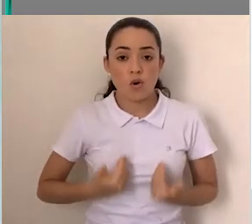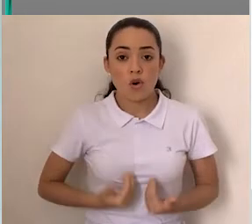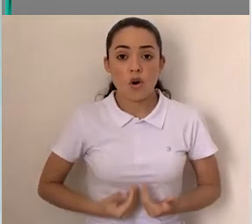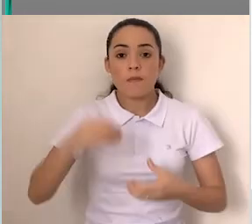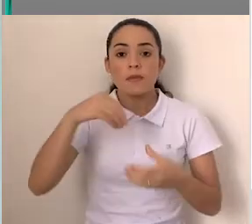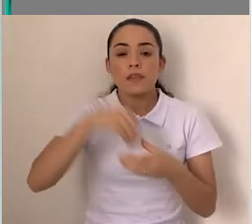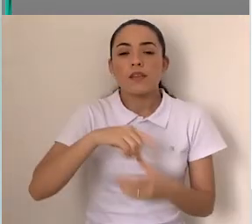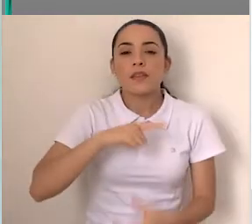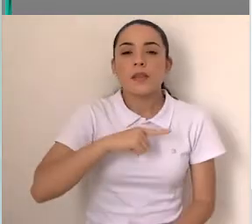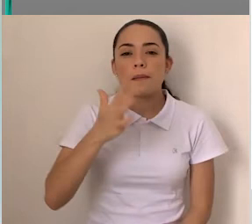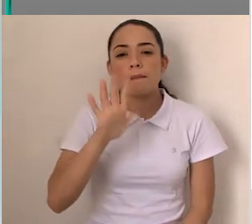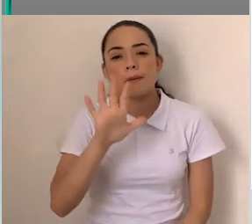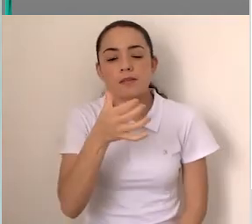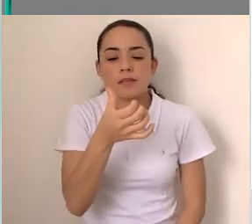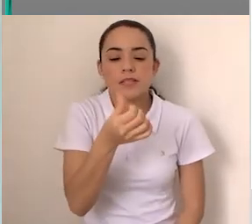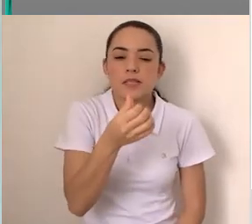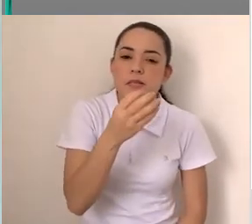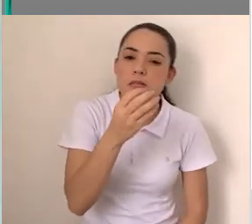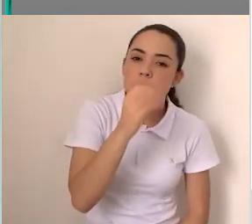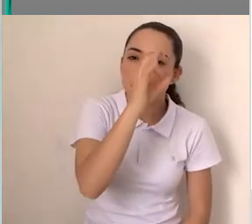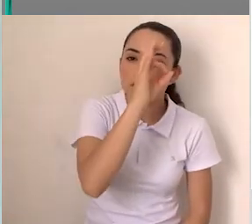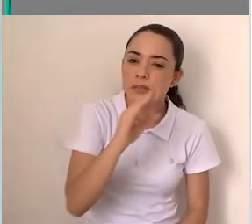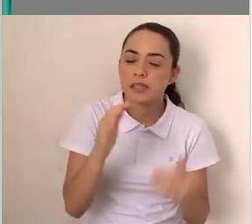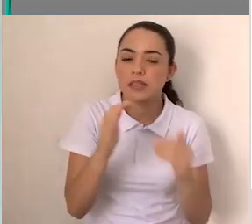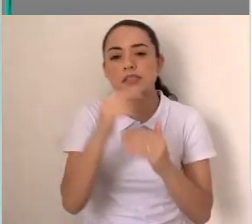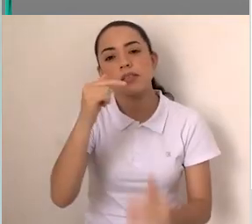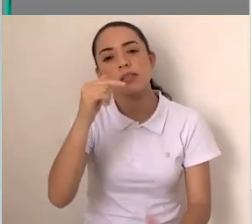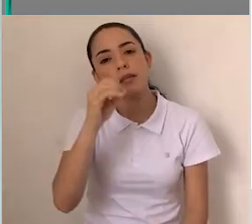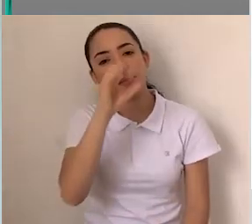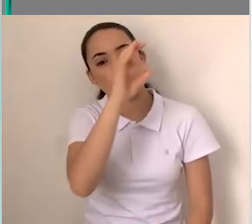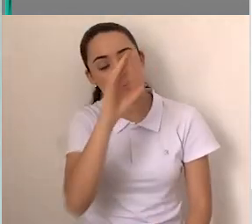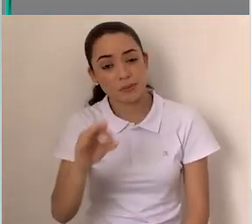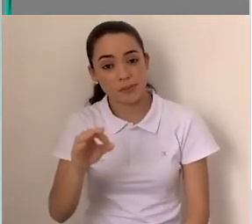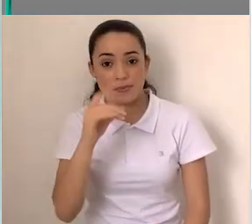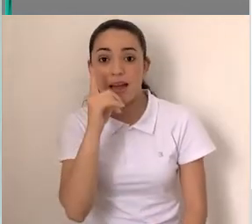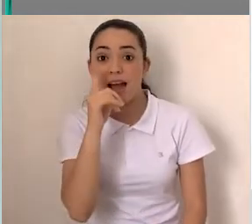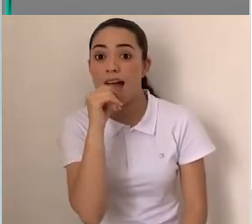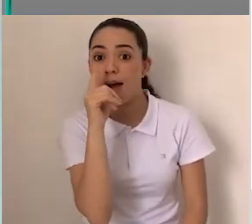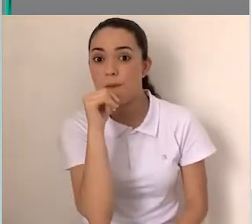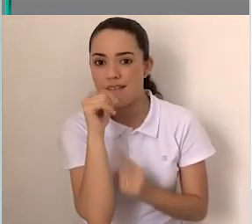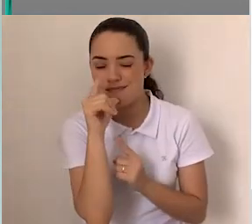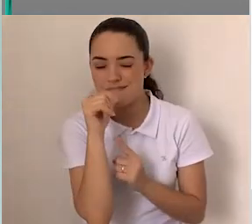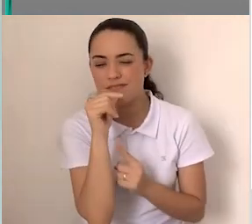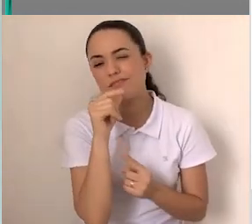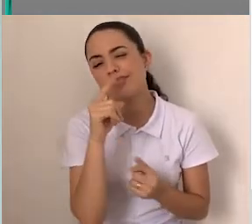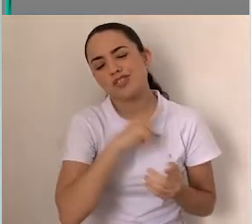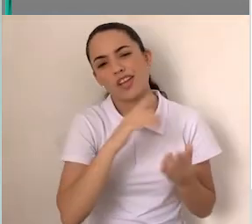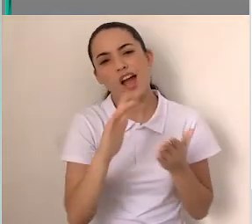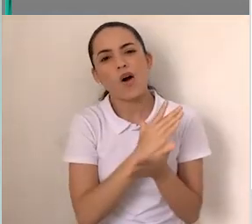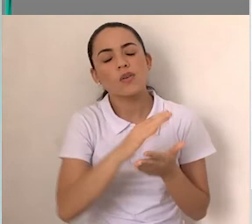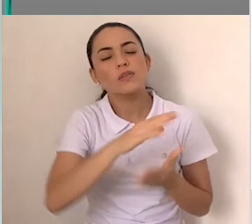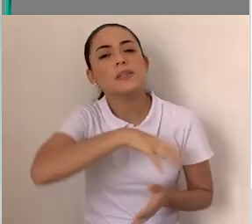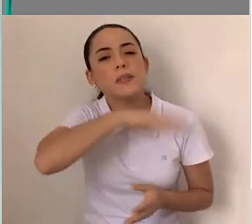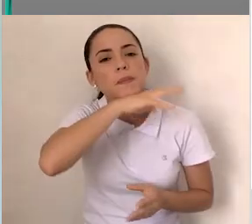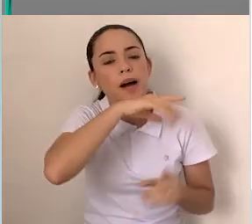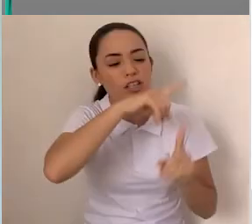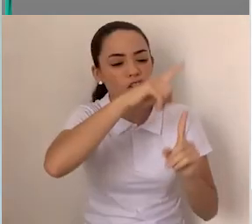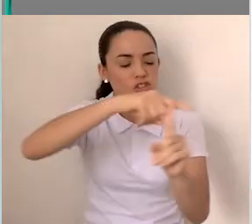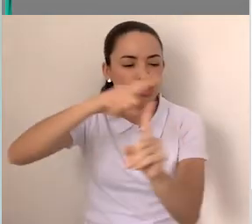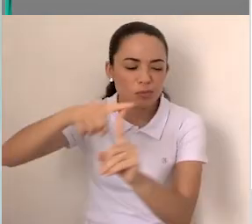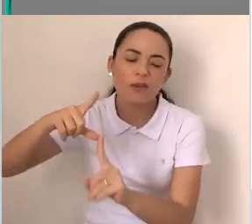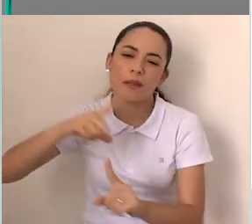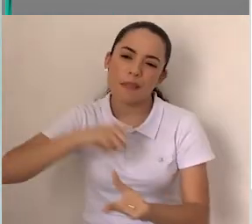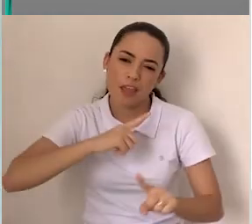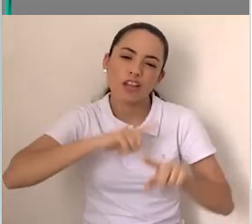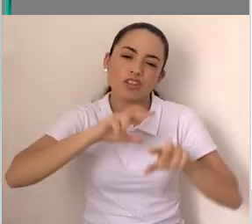O corpo humano consiste aproximadamente de 60 a 70% de água. Salvo algumas espécies específicas, pode-se